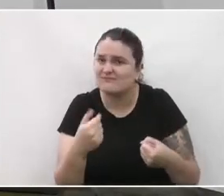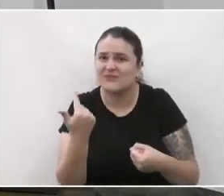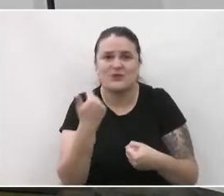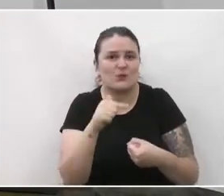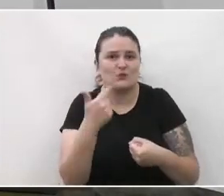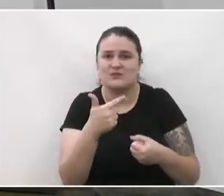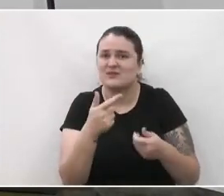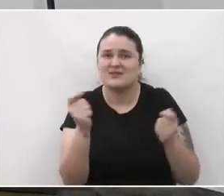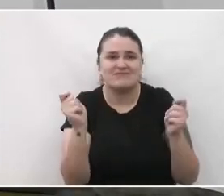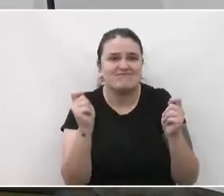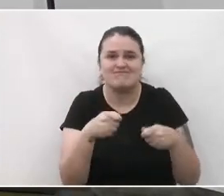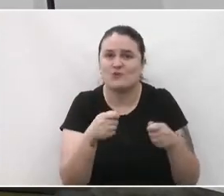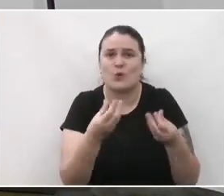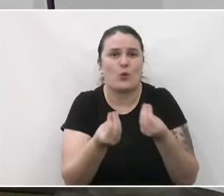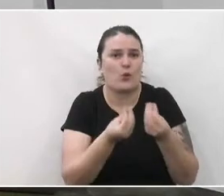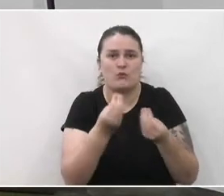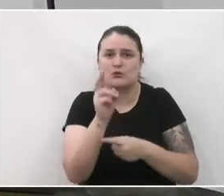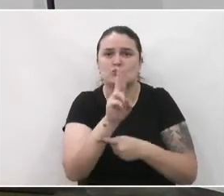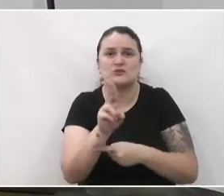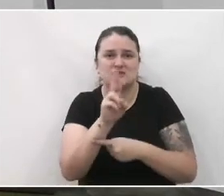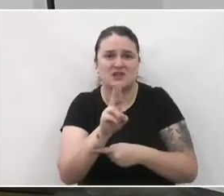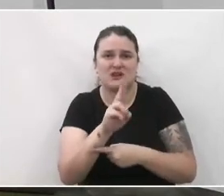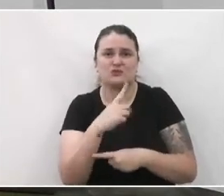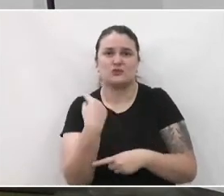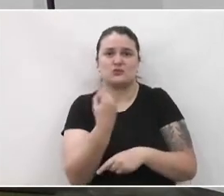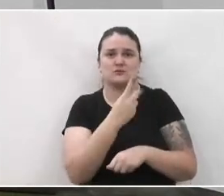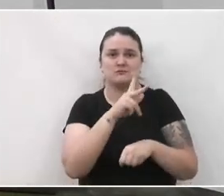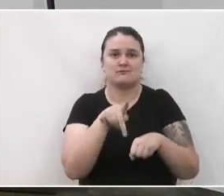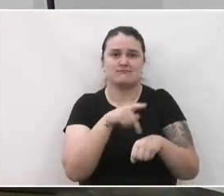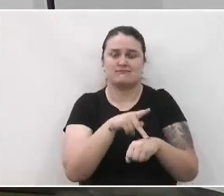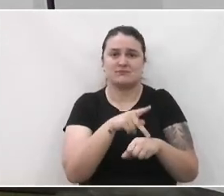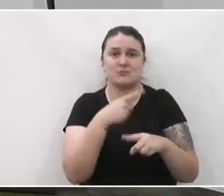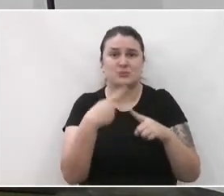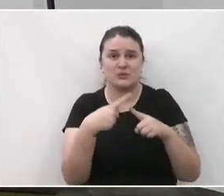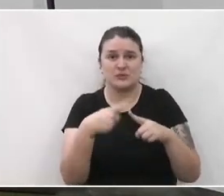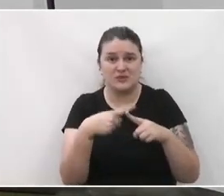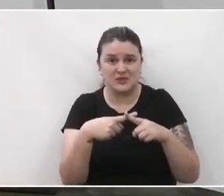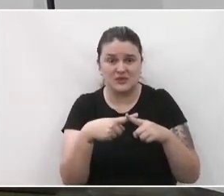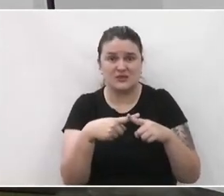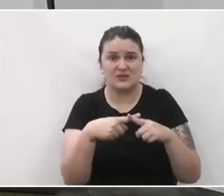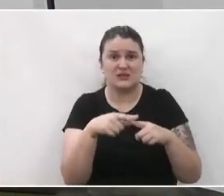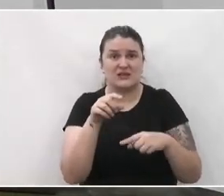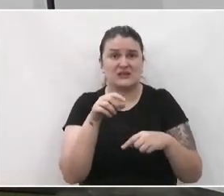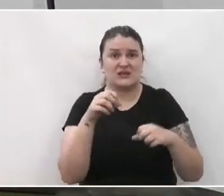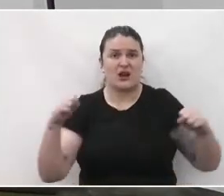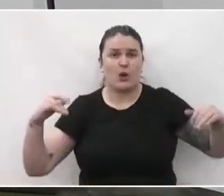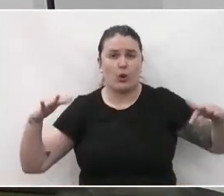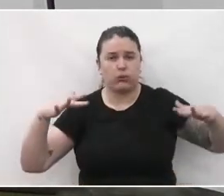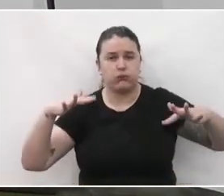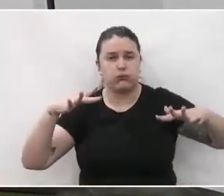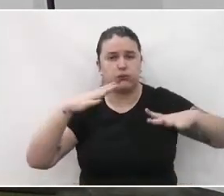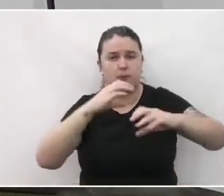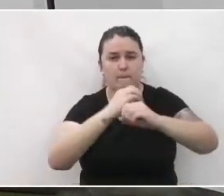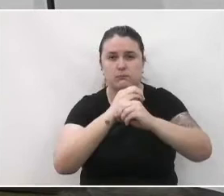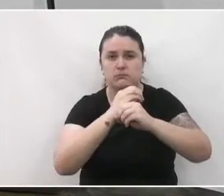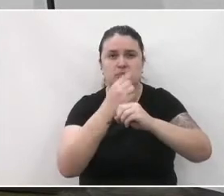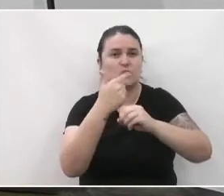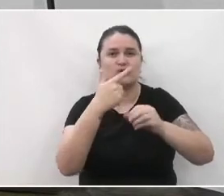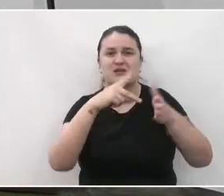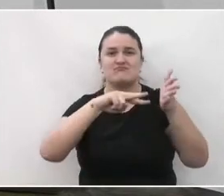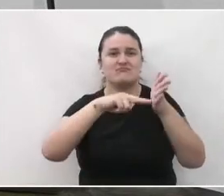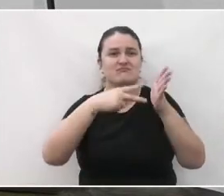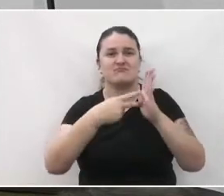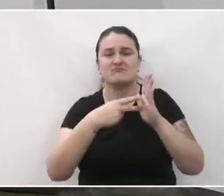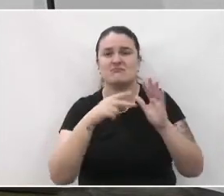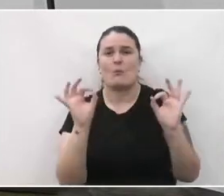mais condição nenhuma de usar no nosso país, porque simplesmente ele não tem mais sentido nenhum,